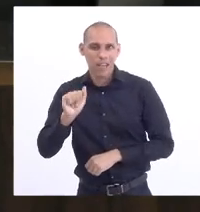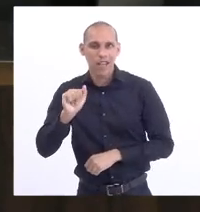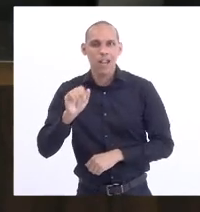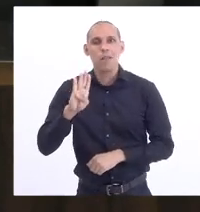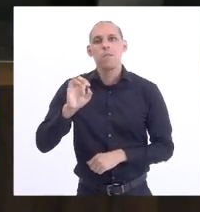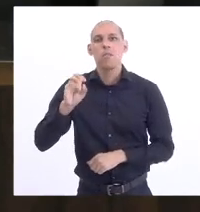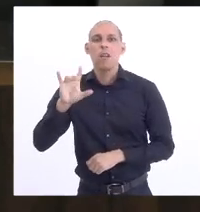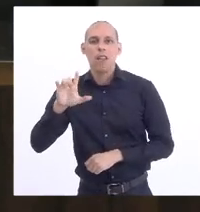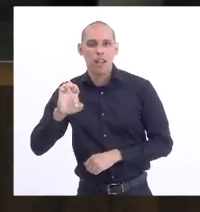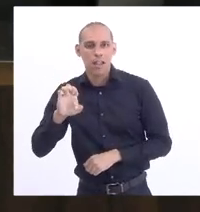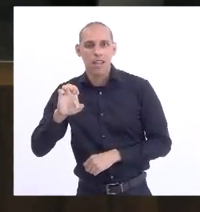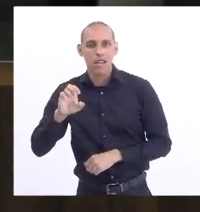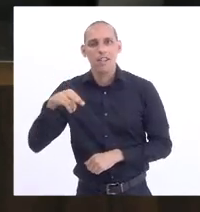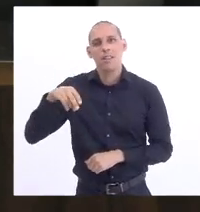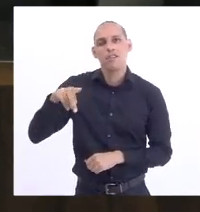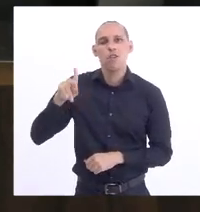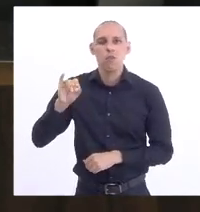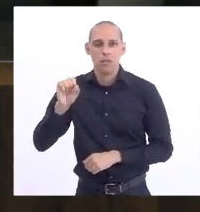Bioleiakos.